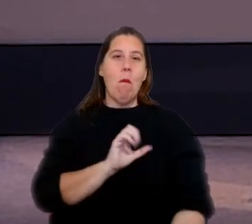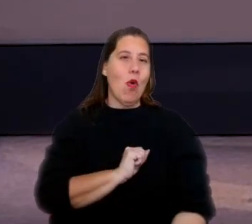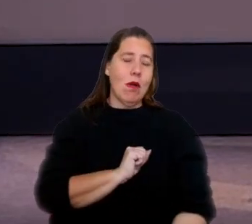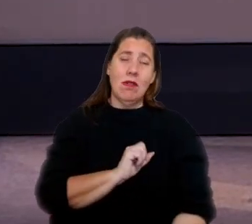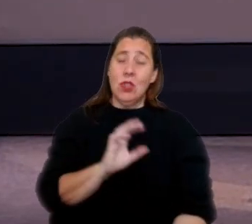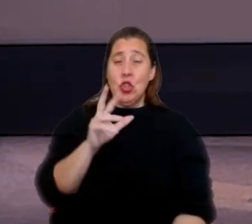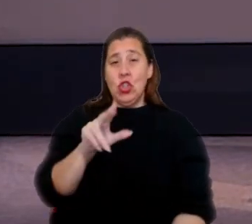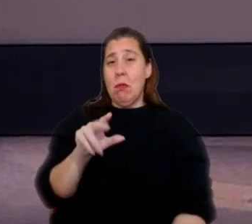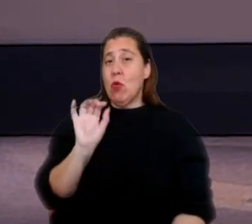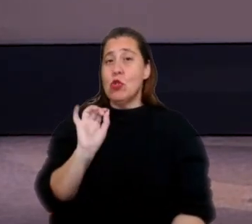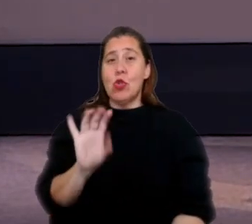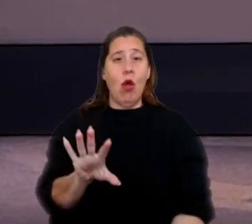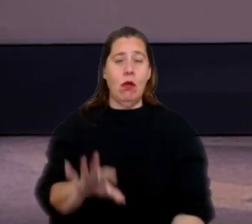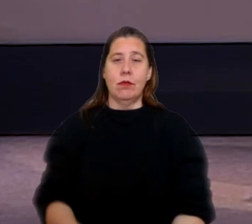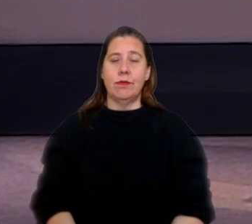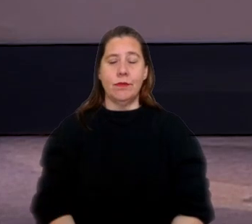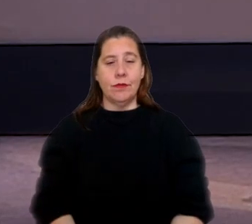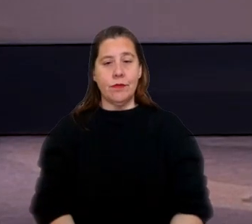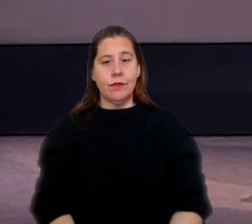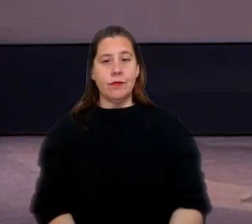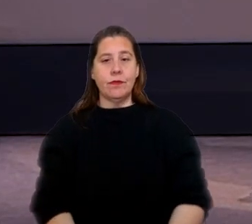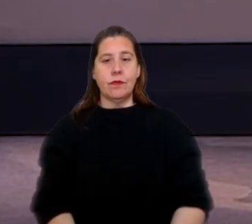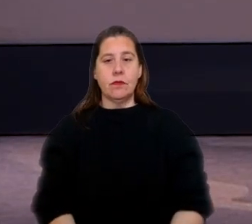um amor fraternal e só também.